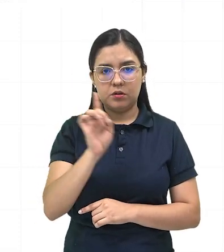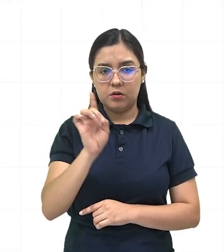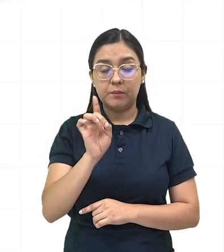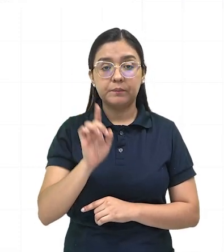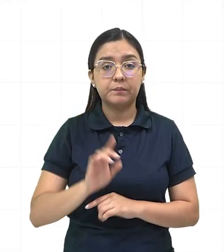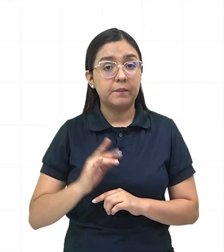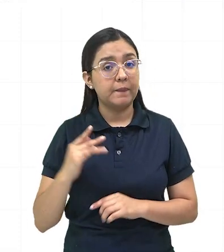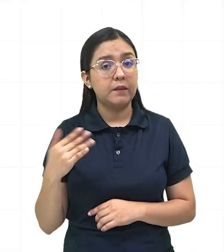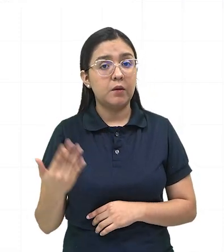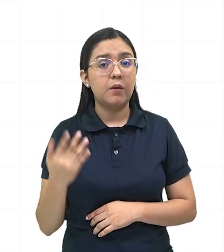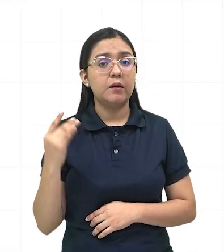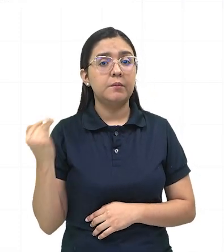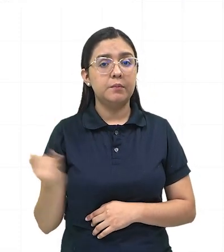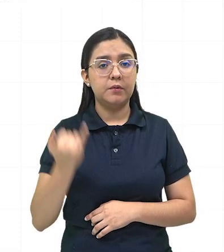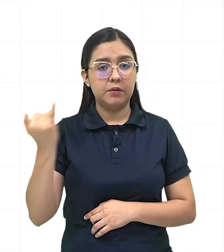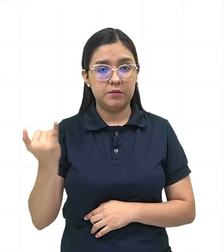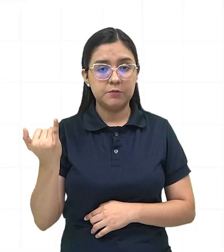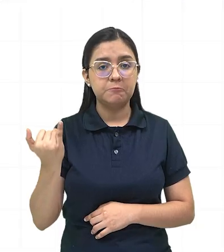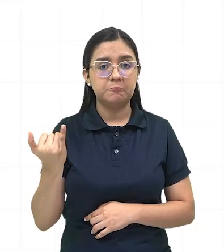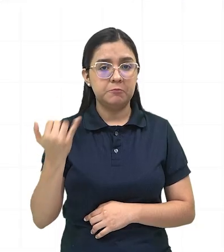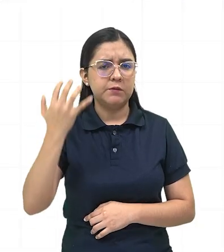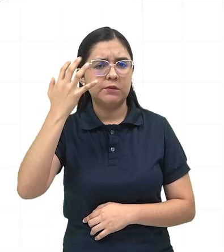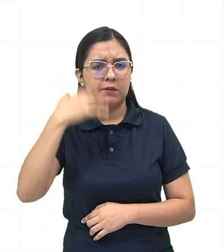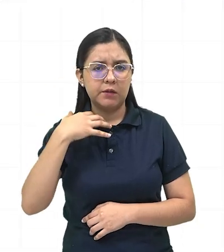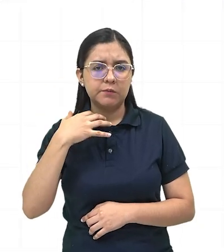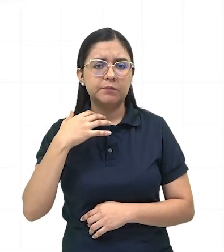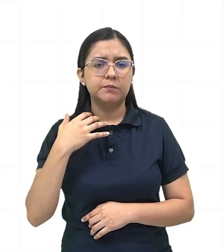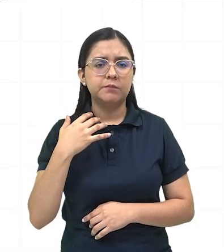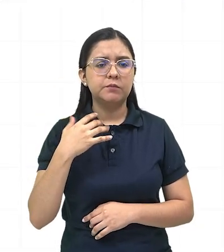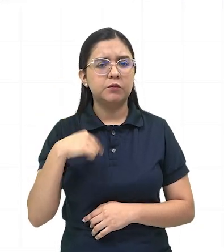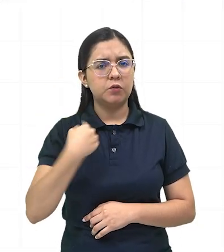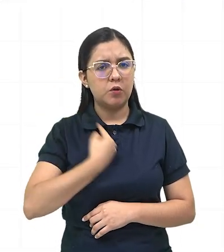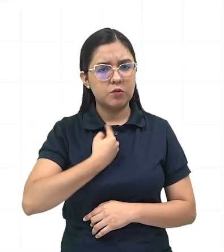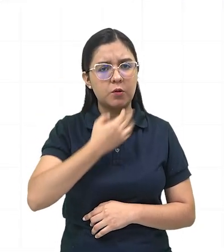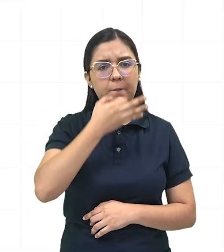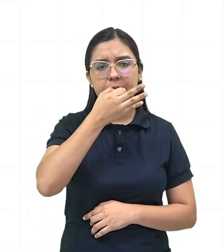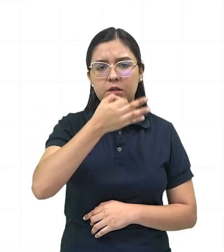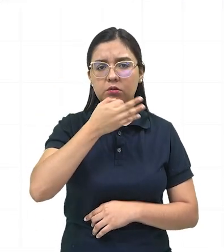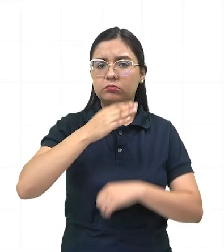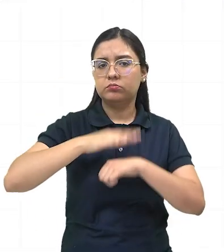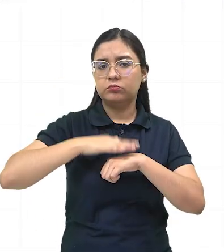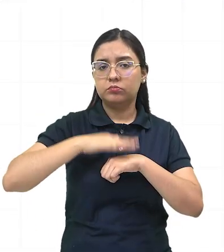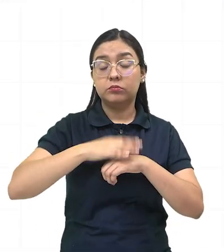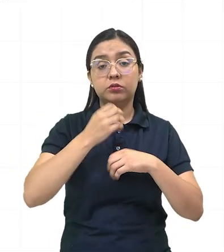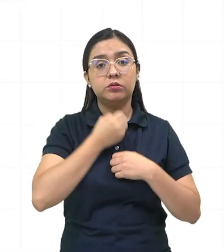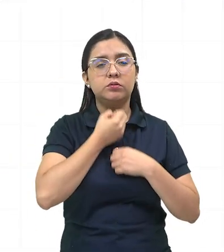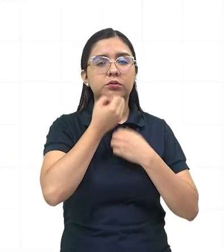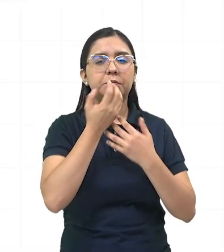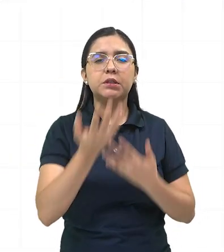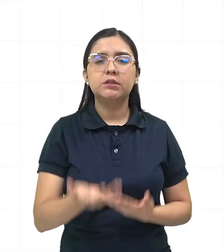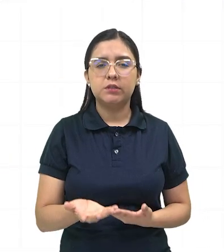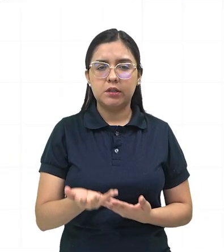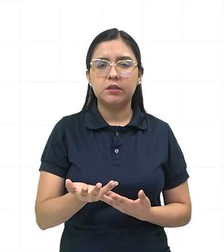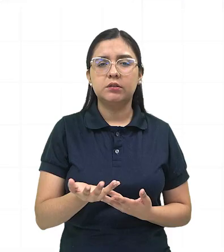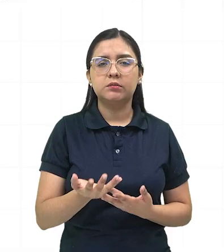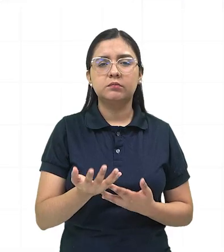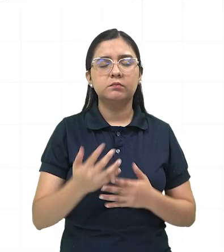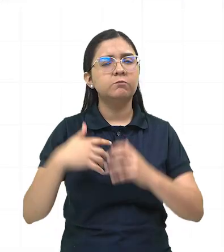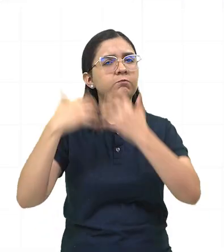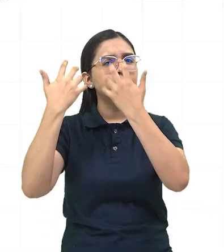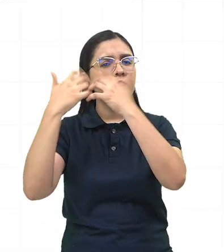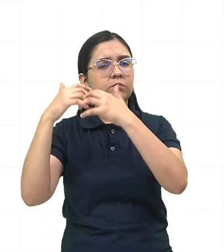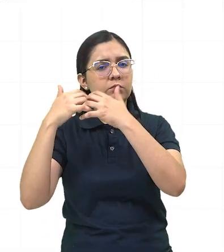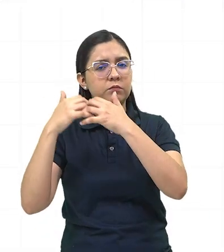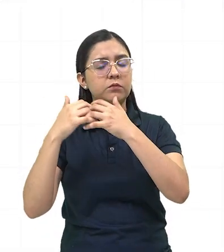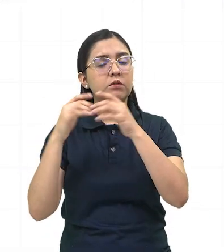é muito importante, gente. Isso é muito sério. Expressar o que a gente pensa, expressar o que passa na nossa